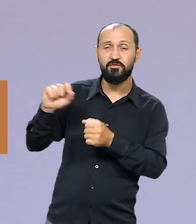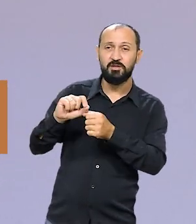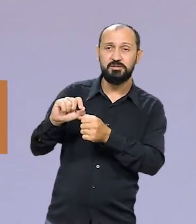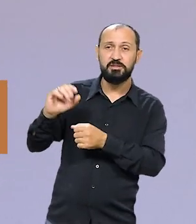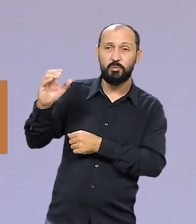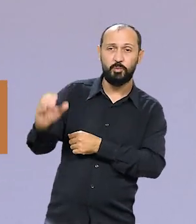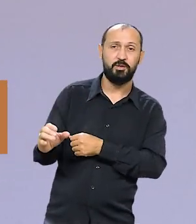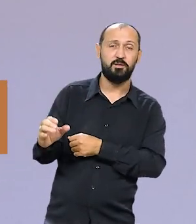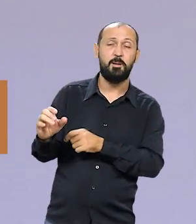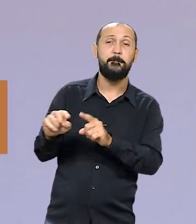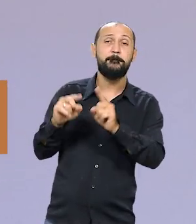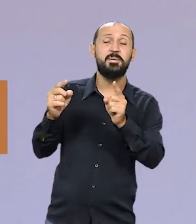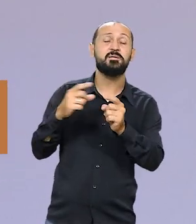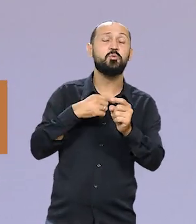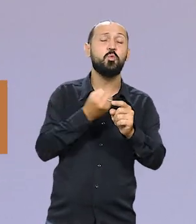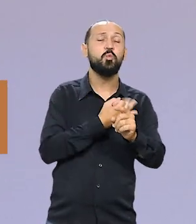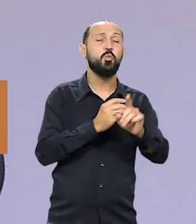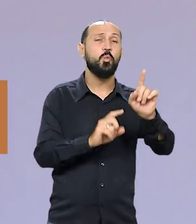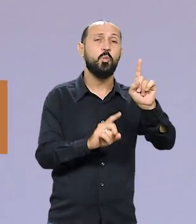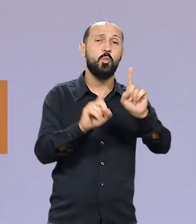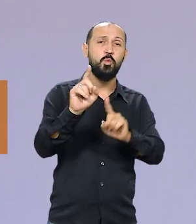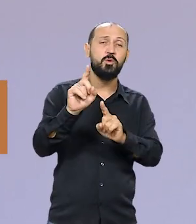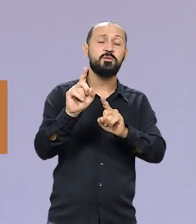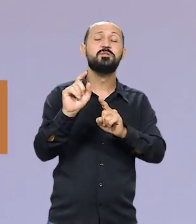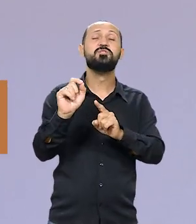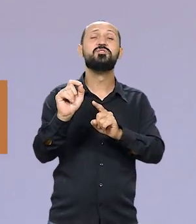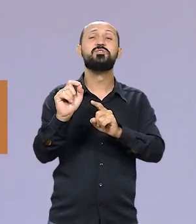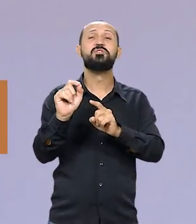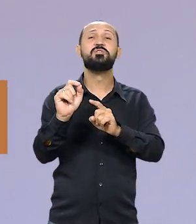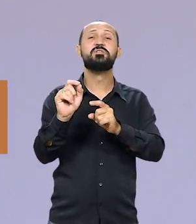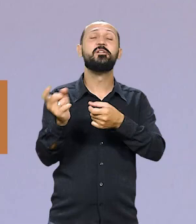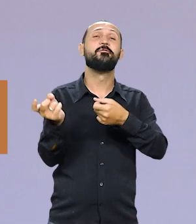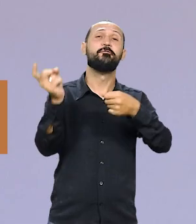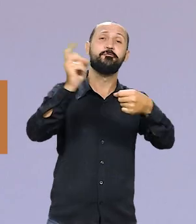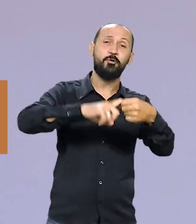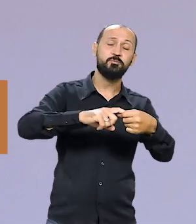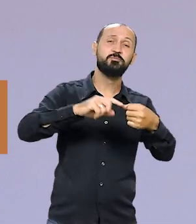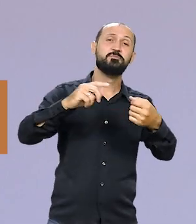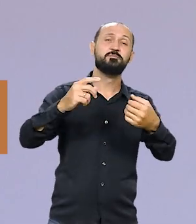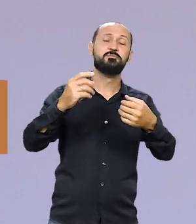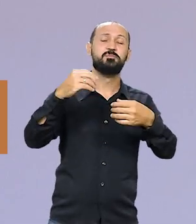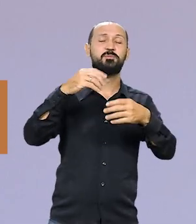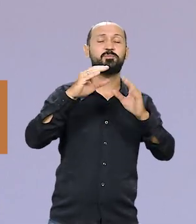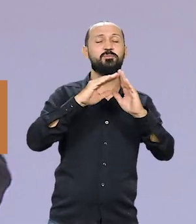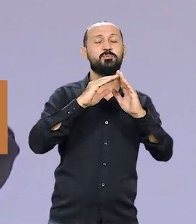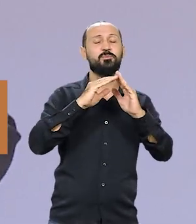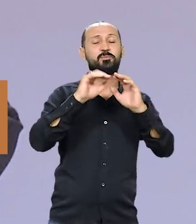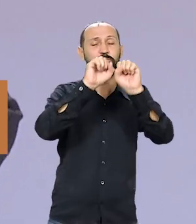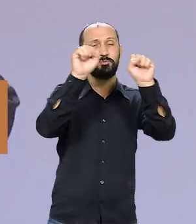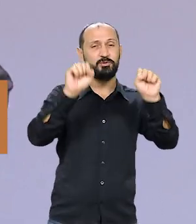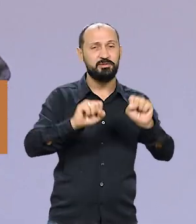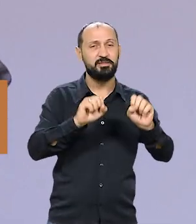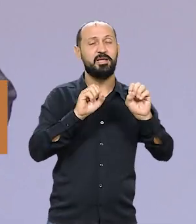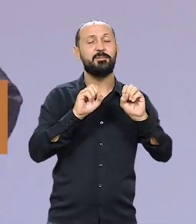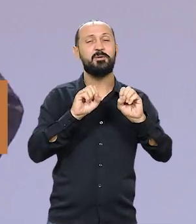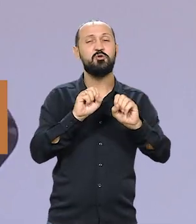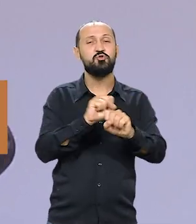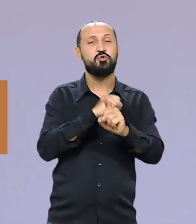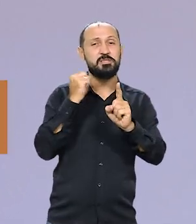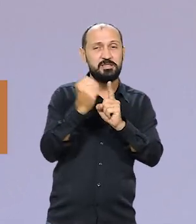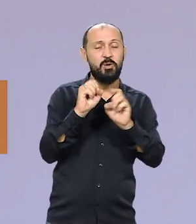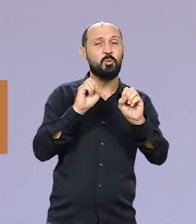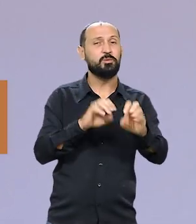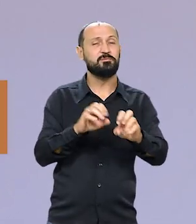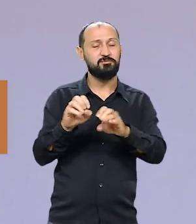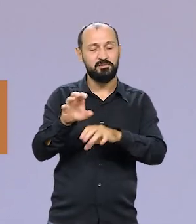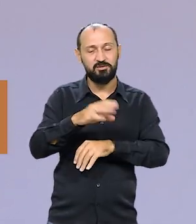ato infracional, mas também um alto índice de reingresso desse adolescente dentro do sistema socioeducativo,